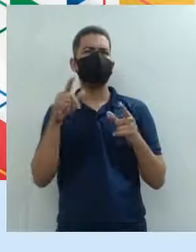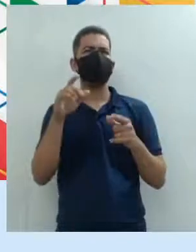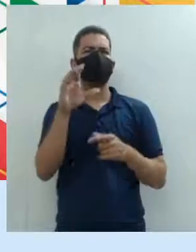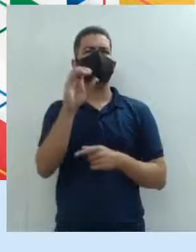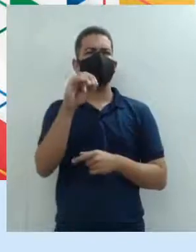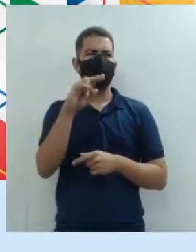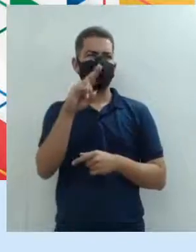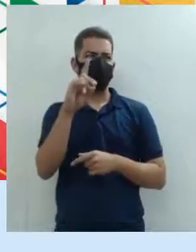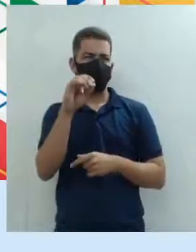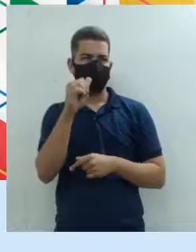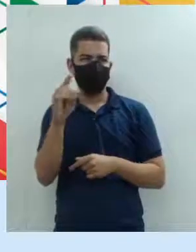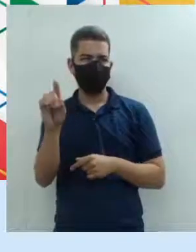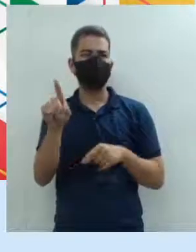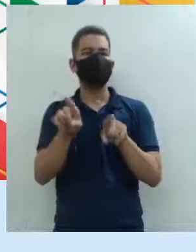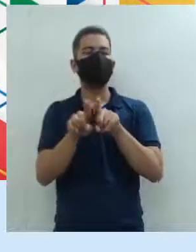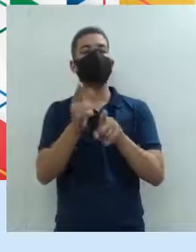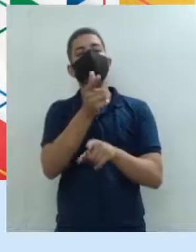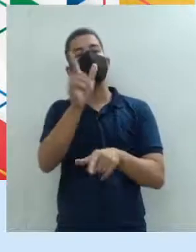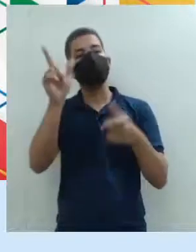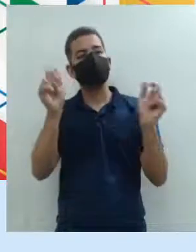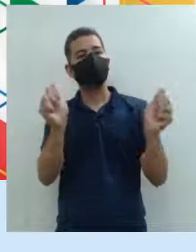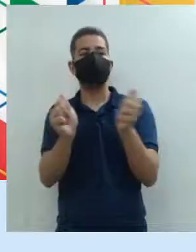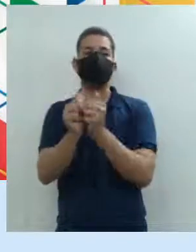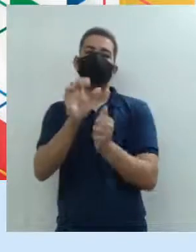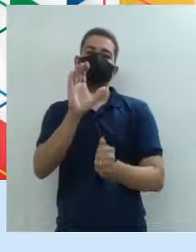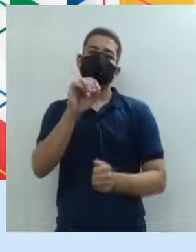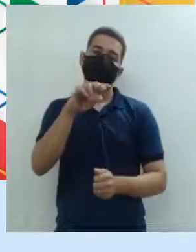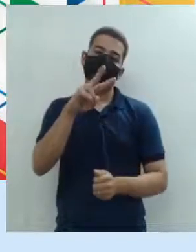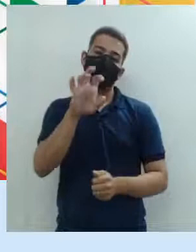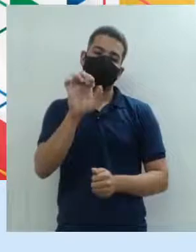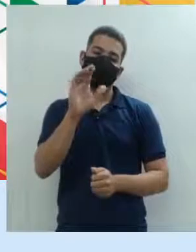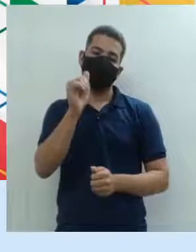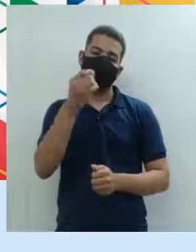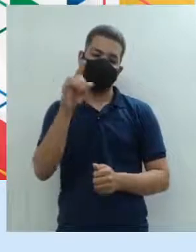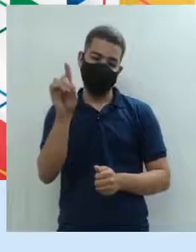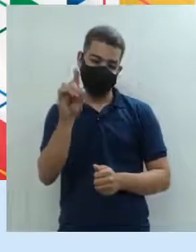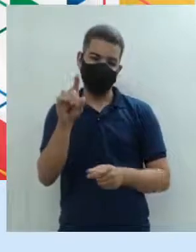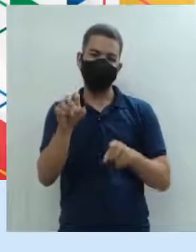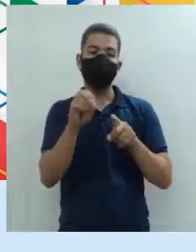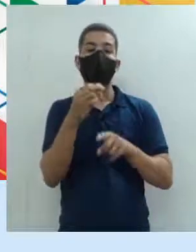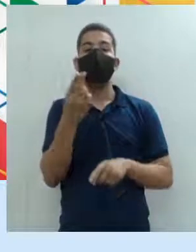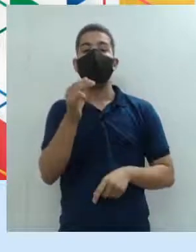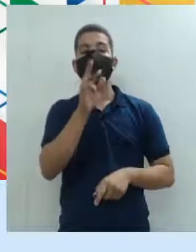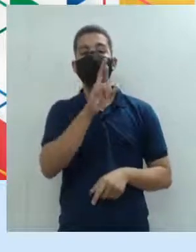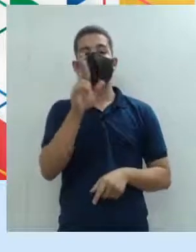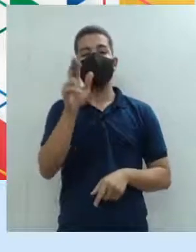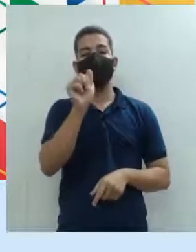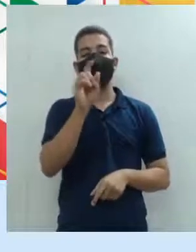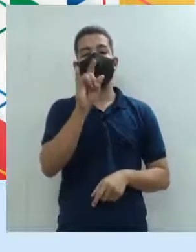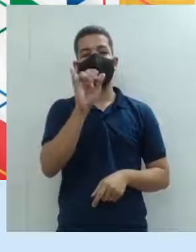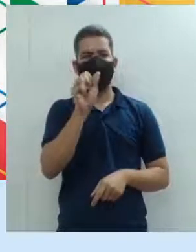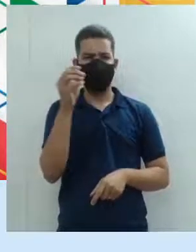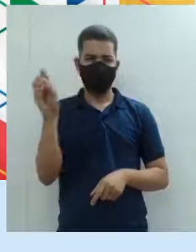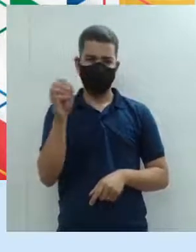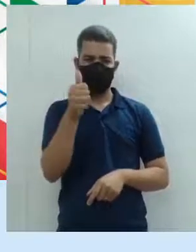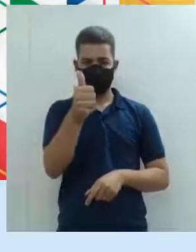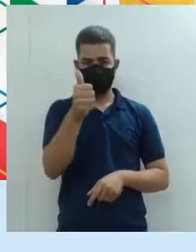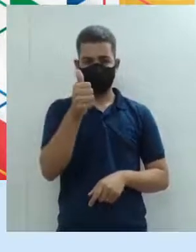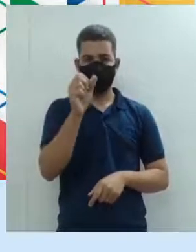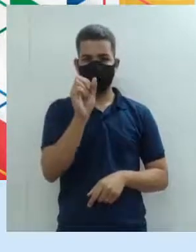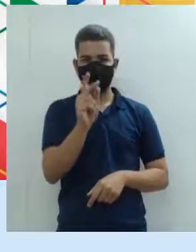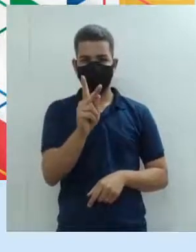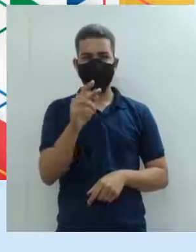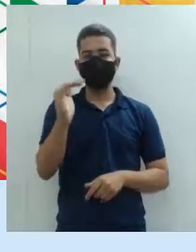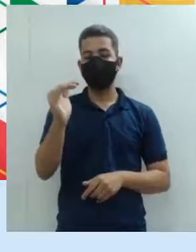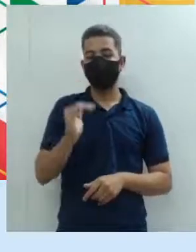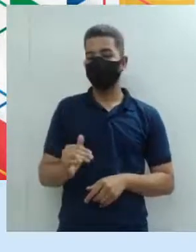e então a gente pode concluir que não só existe a condução do calor nessas quatro alternativas de cima, mas na de